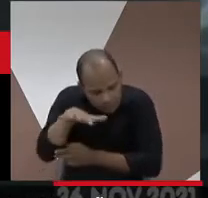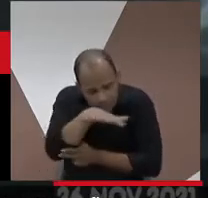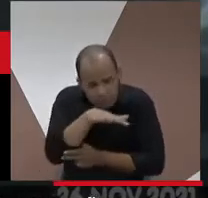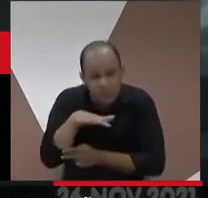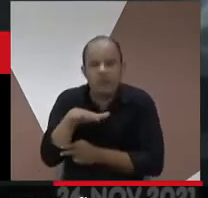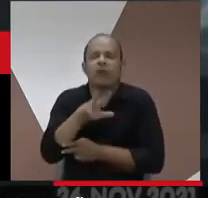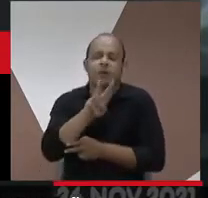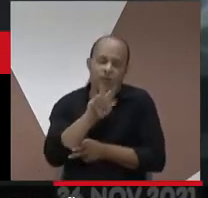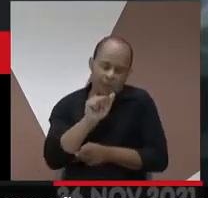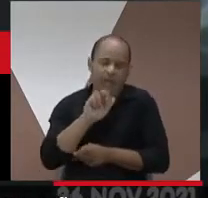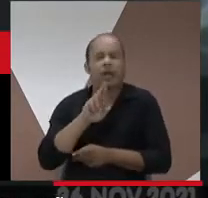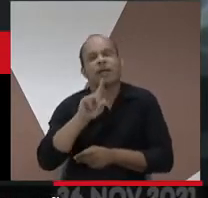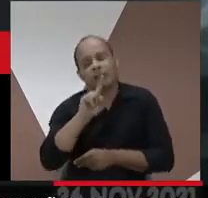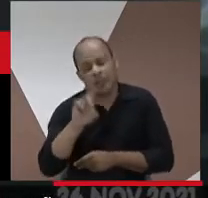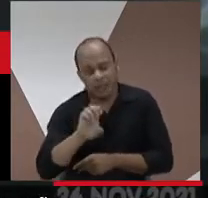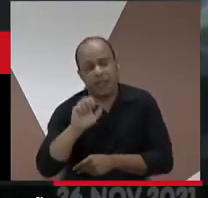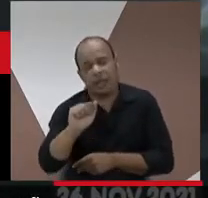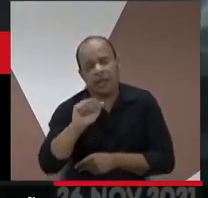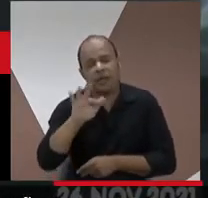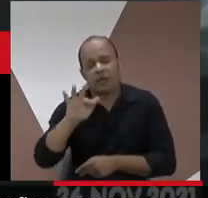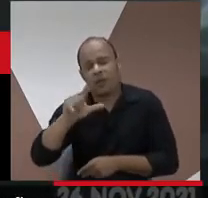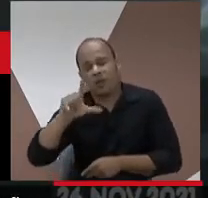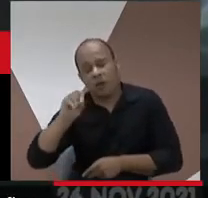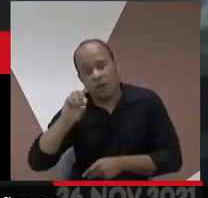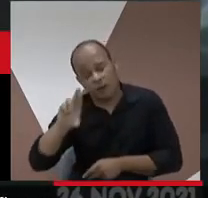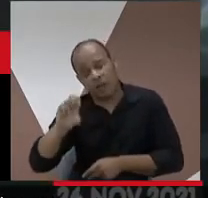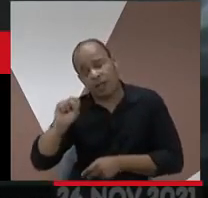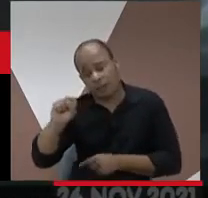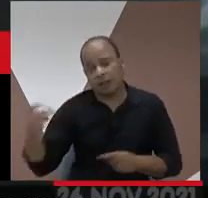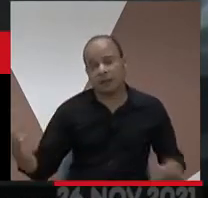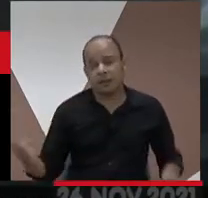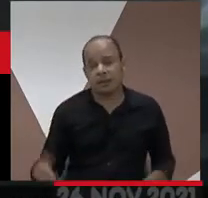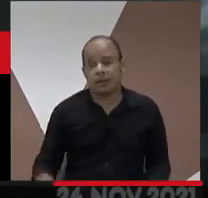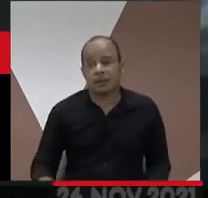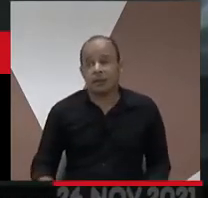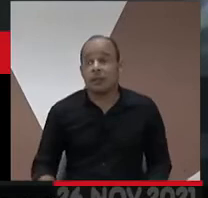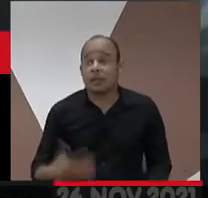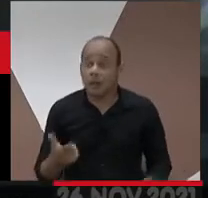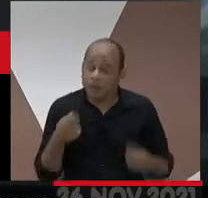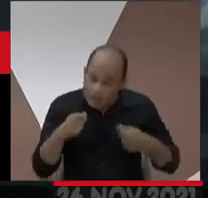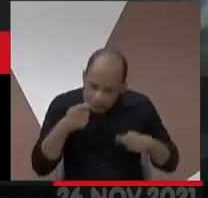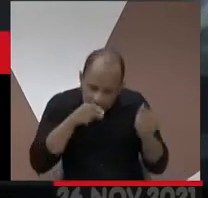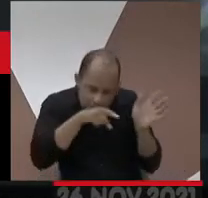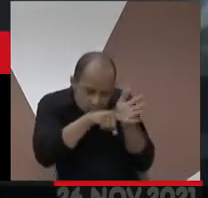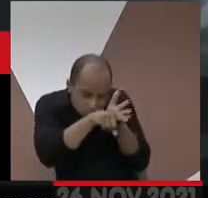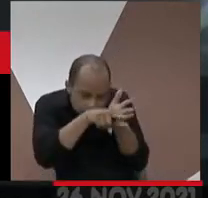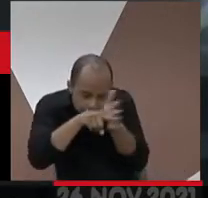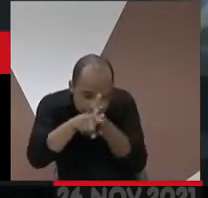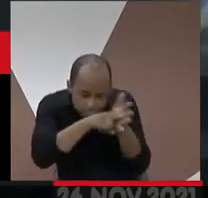especialmente da Vargem das Flores. Portanto, que se faça uma perícia, primeiro,